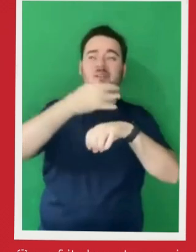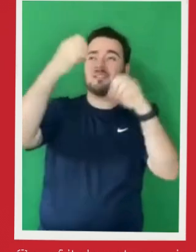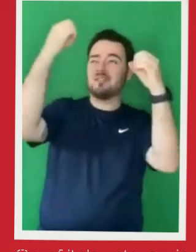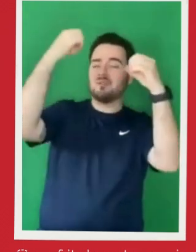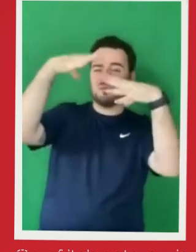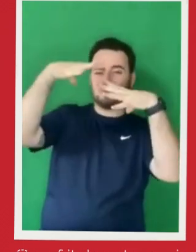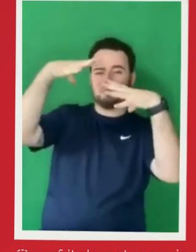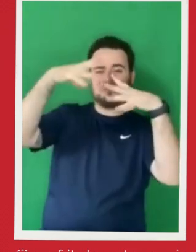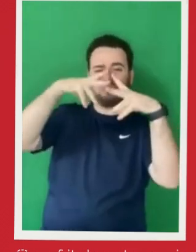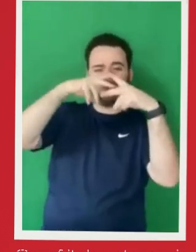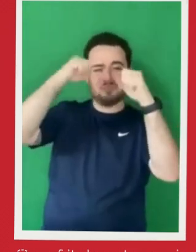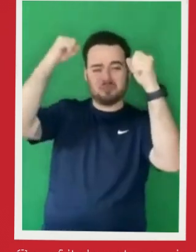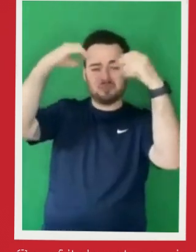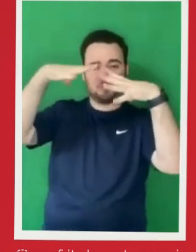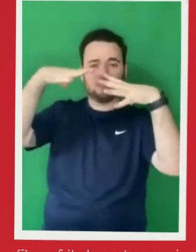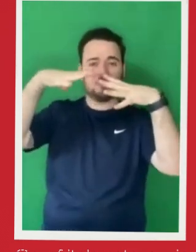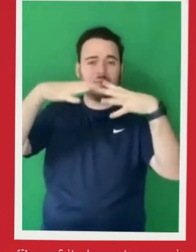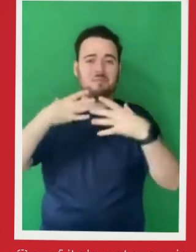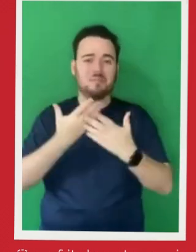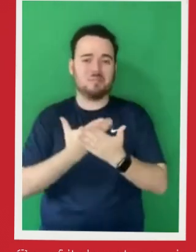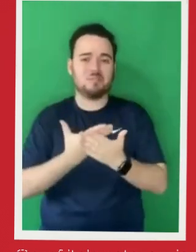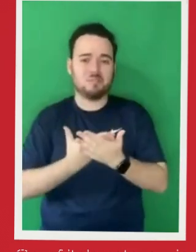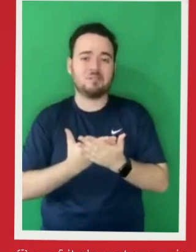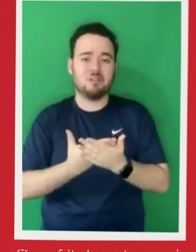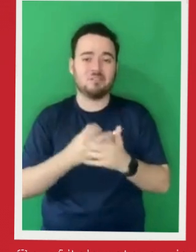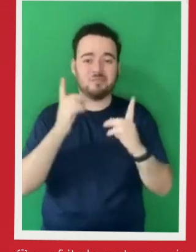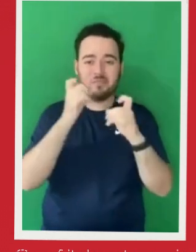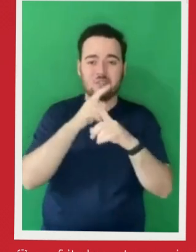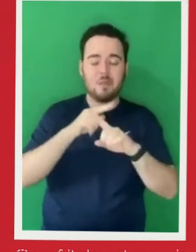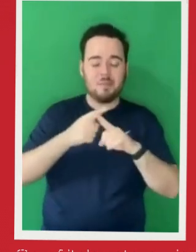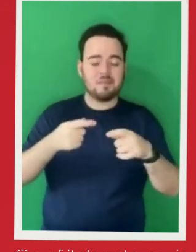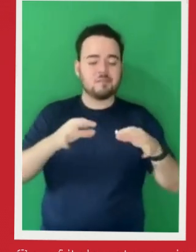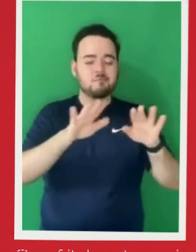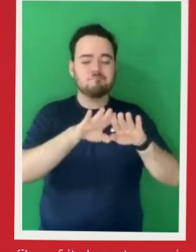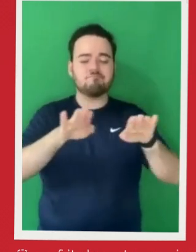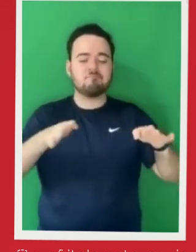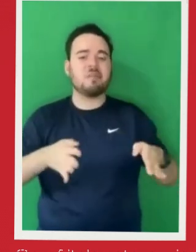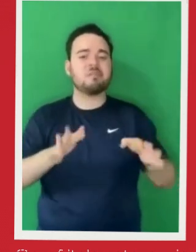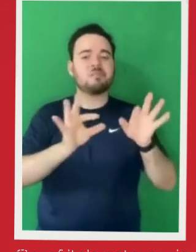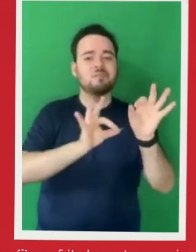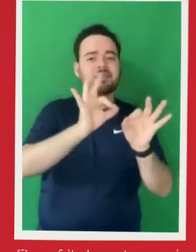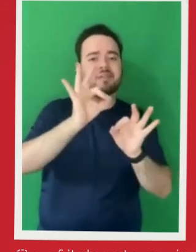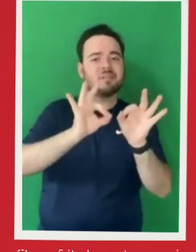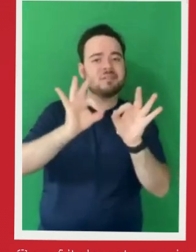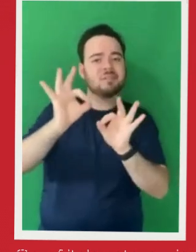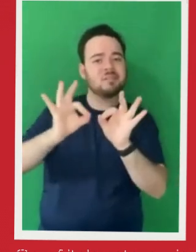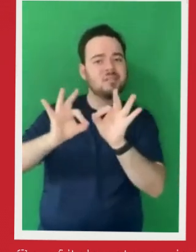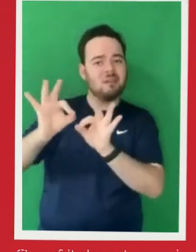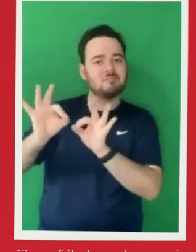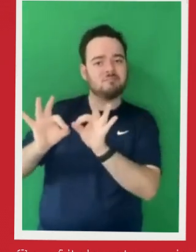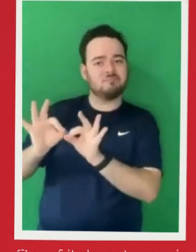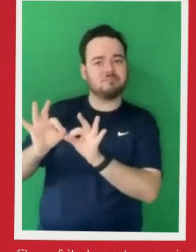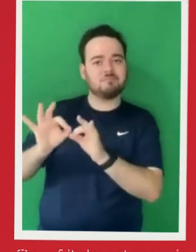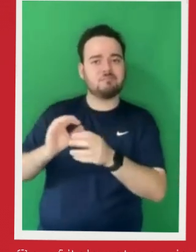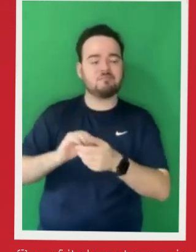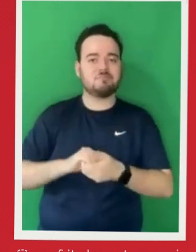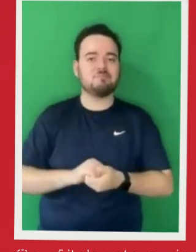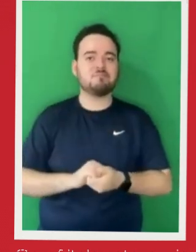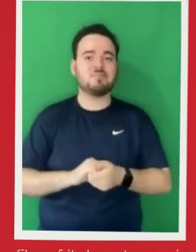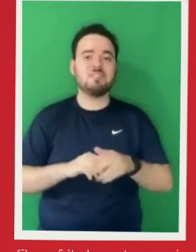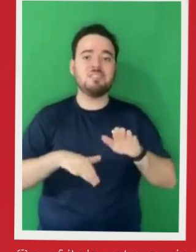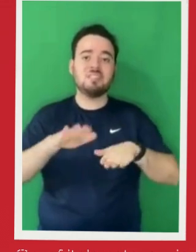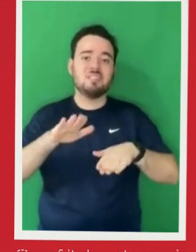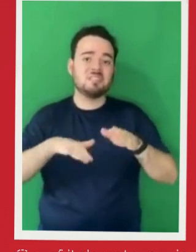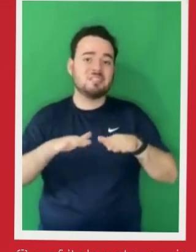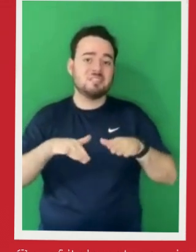luz gigante em cima de mim para estudar. Mas eu preciso ajeitar o lugar, eu preciso ajeitar o cantinho. Às vezes